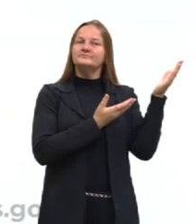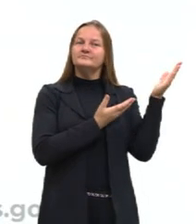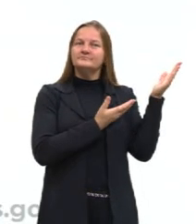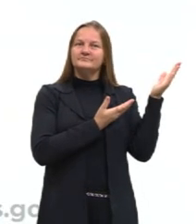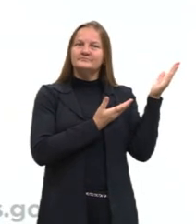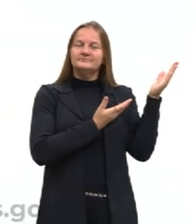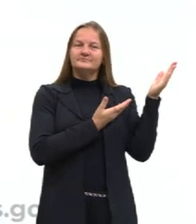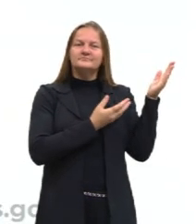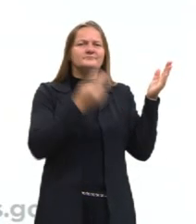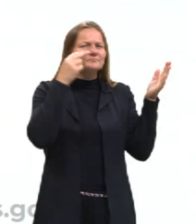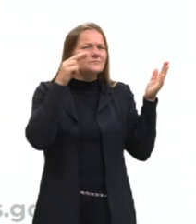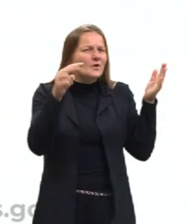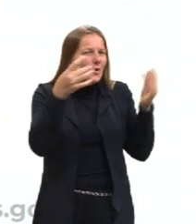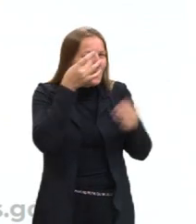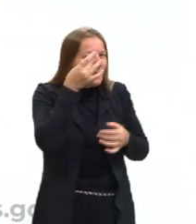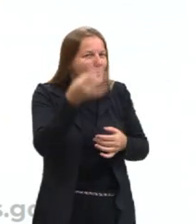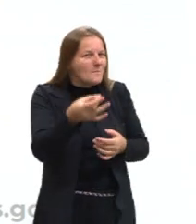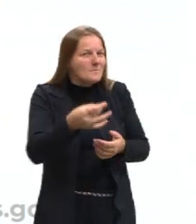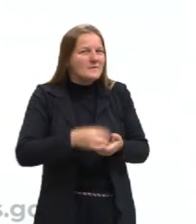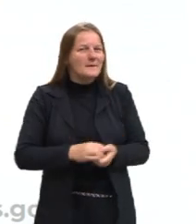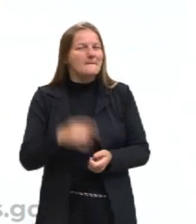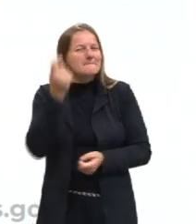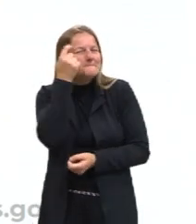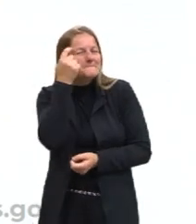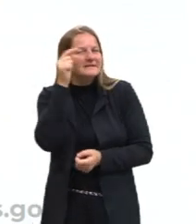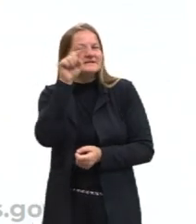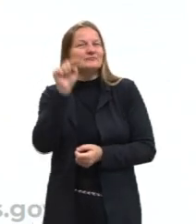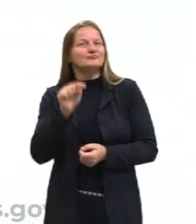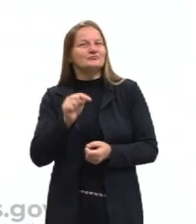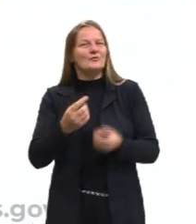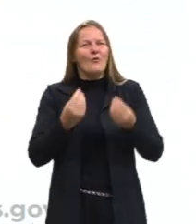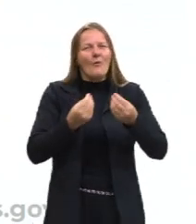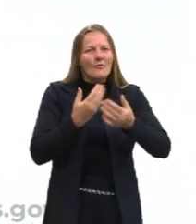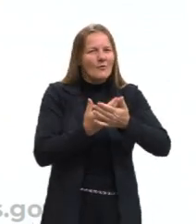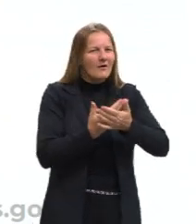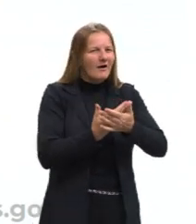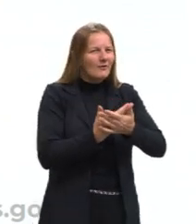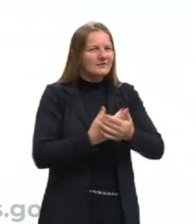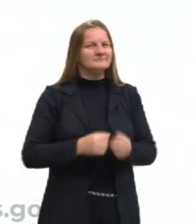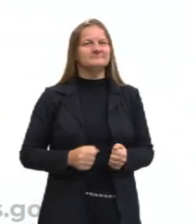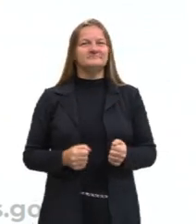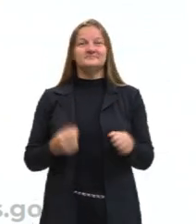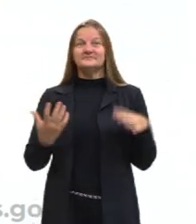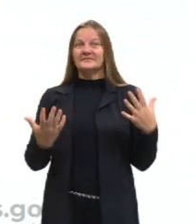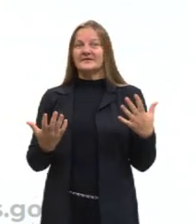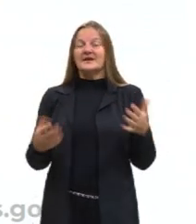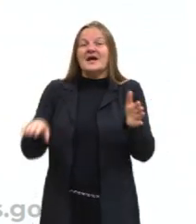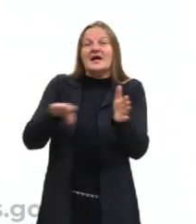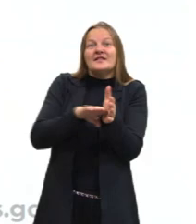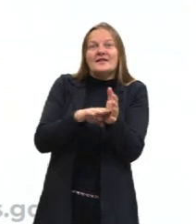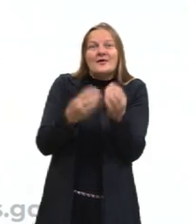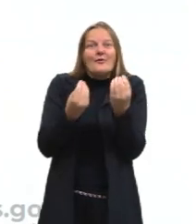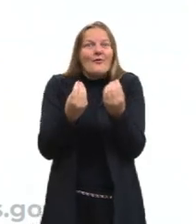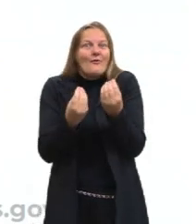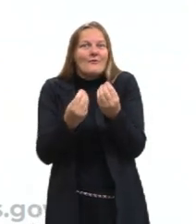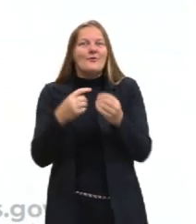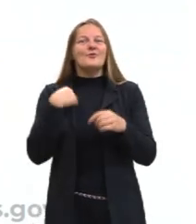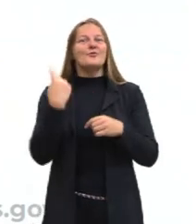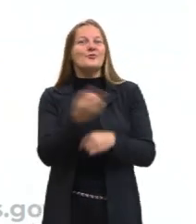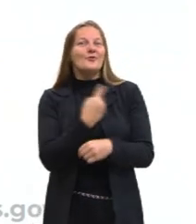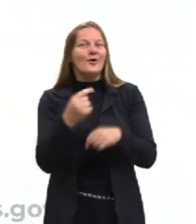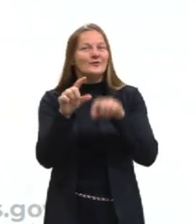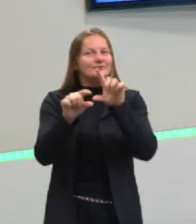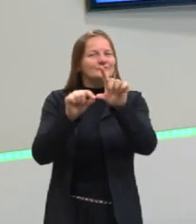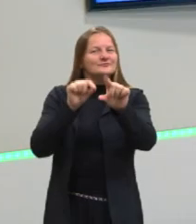só e para nós ir problematizando na sala até que ponto as nossas